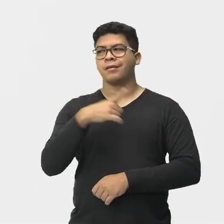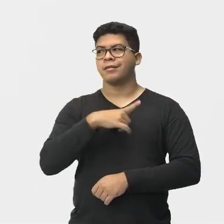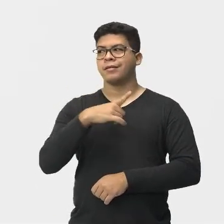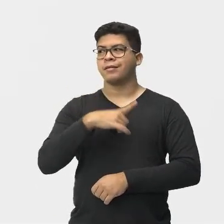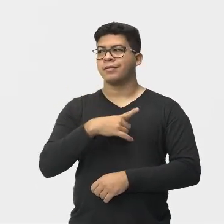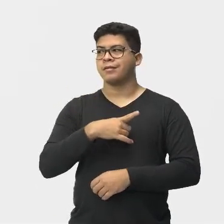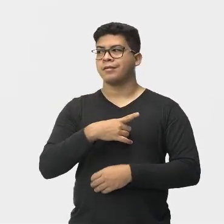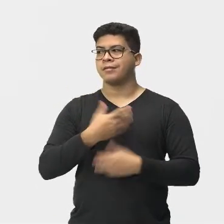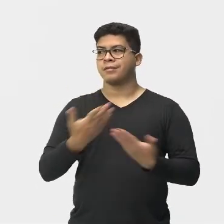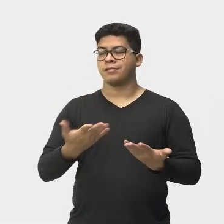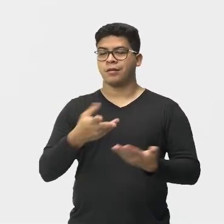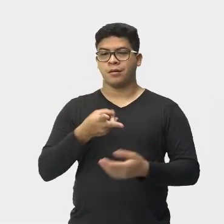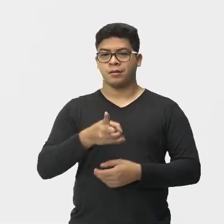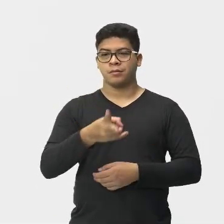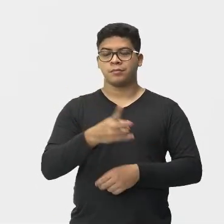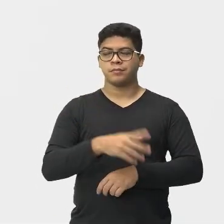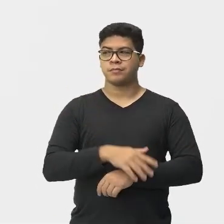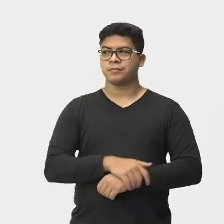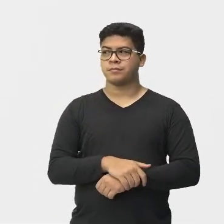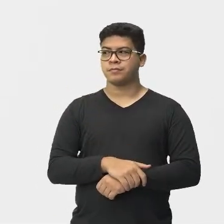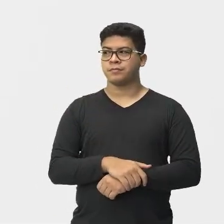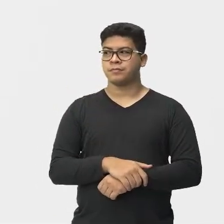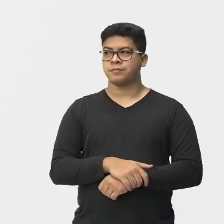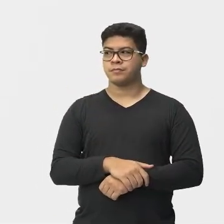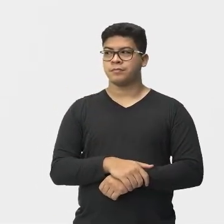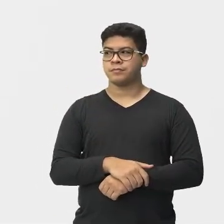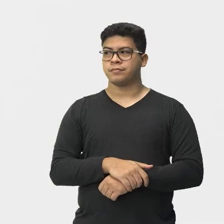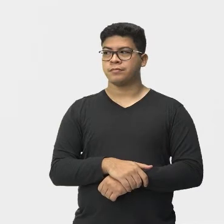você, na nossa sequência,